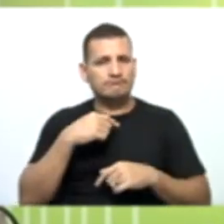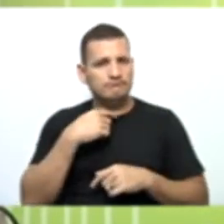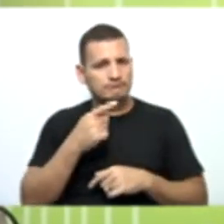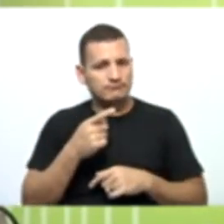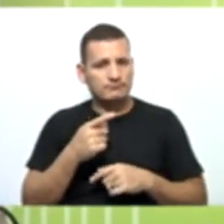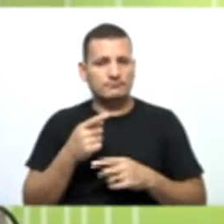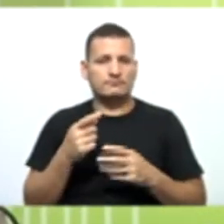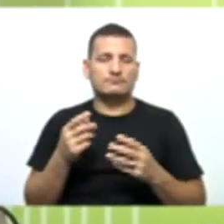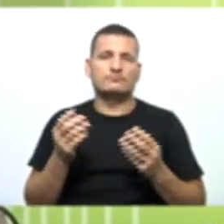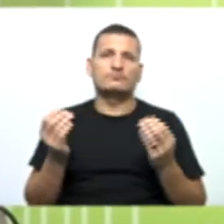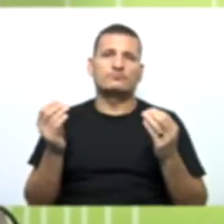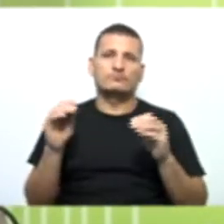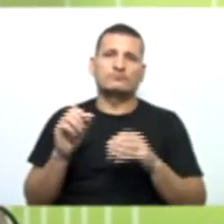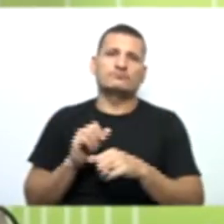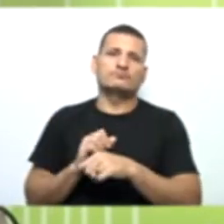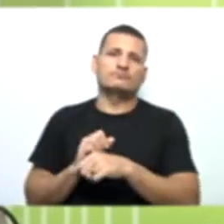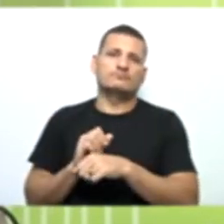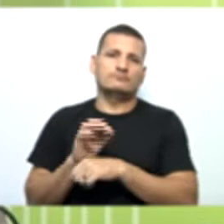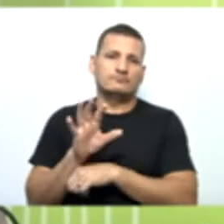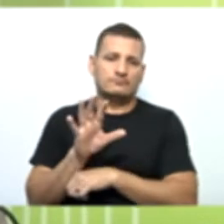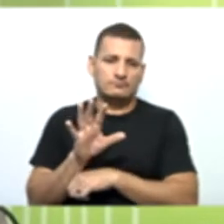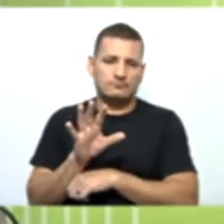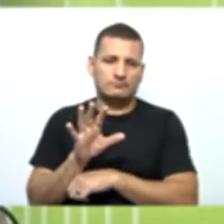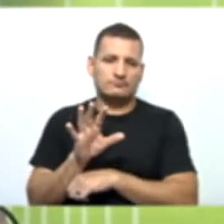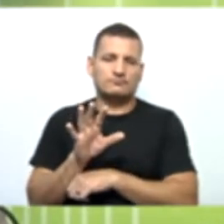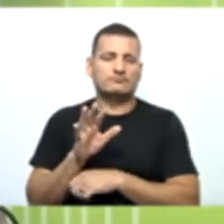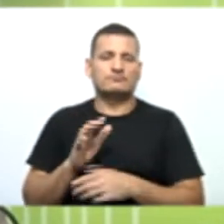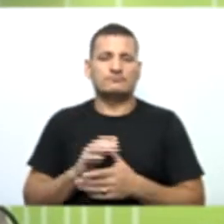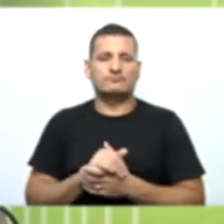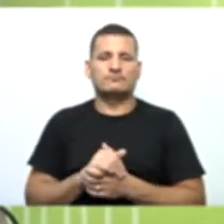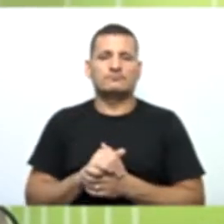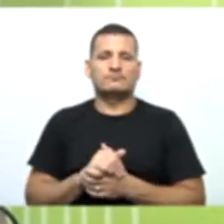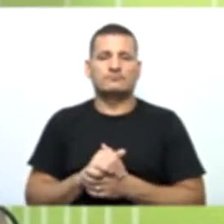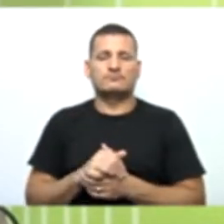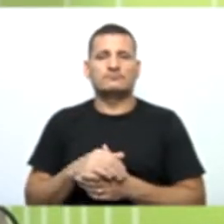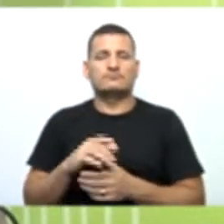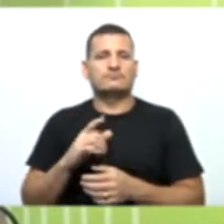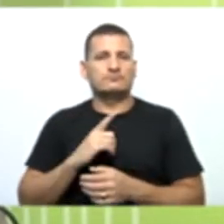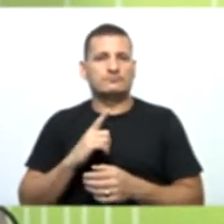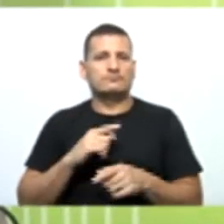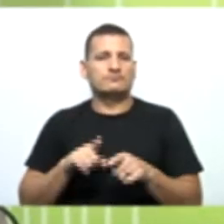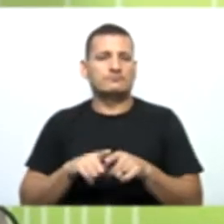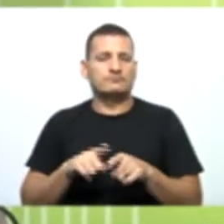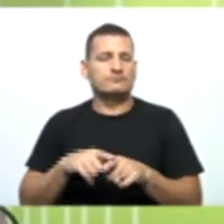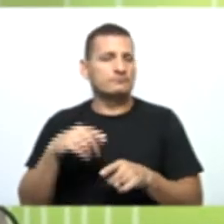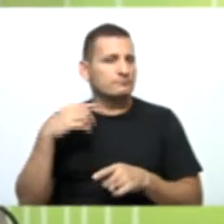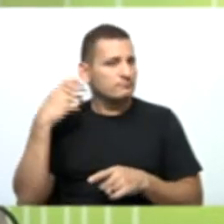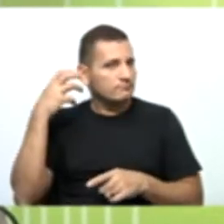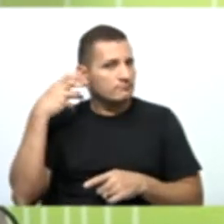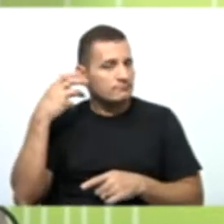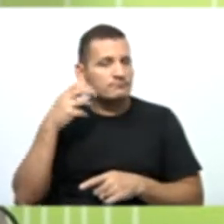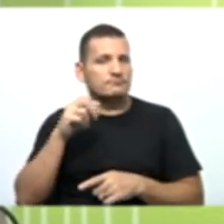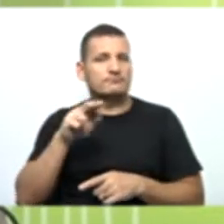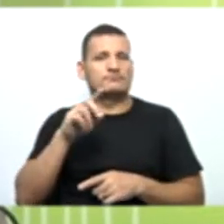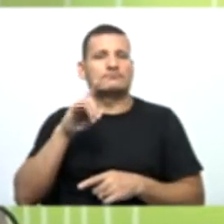que colocar um projetor, eu vou ter que ter áudio, né? Vou ter que investir